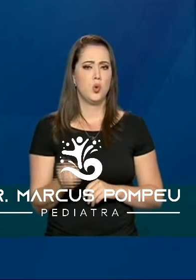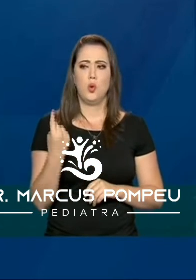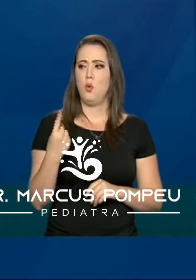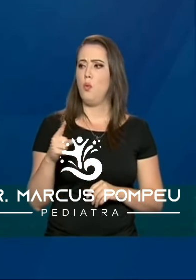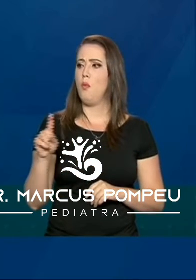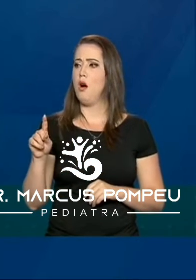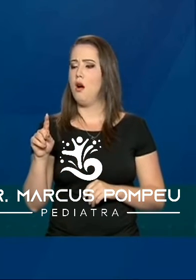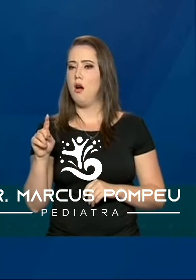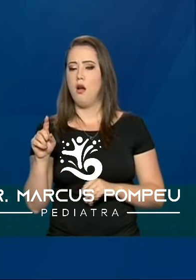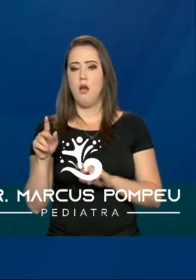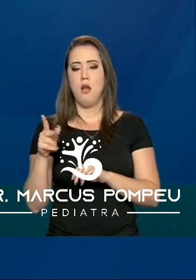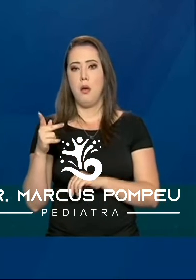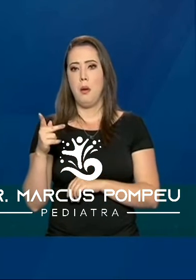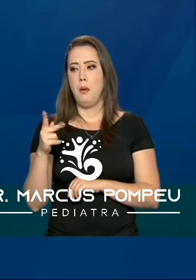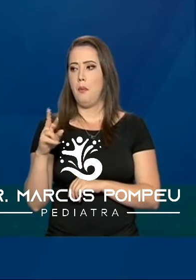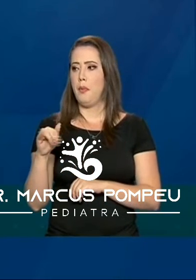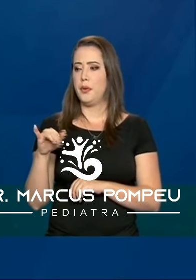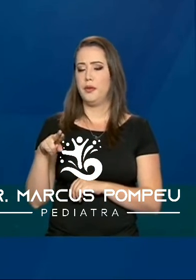proteína S, que muta